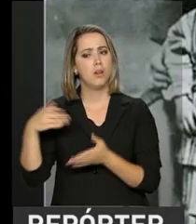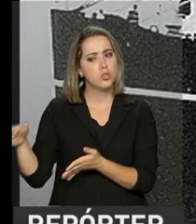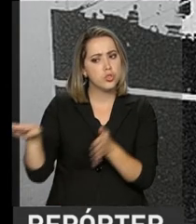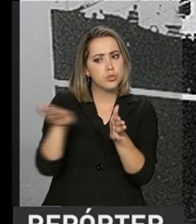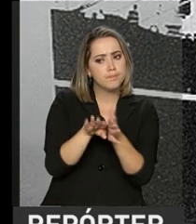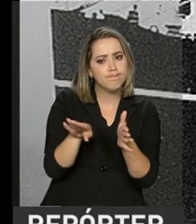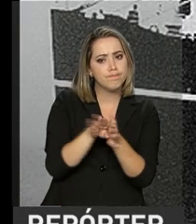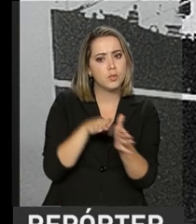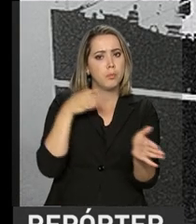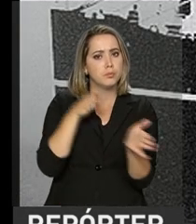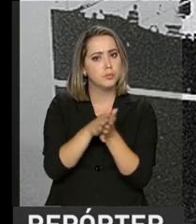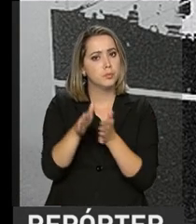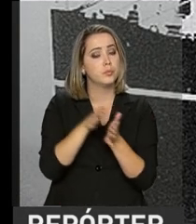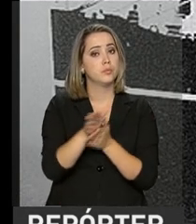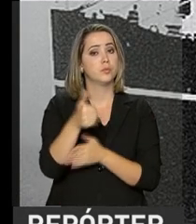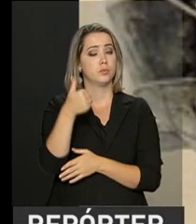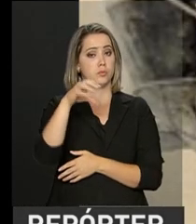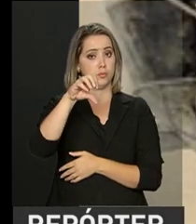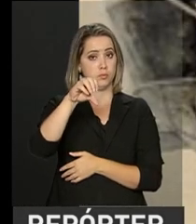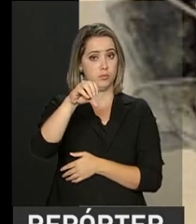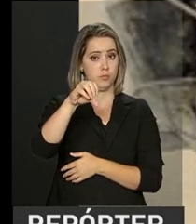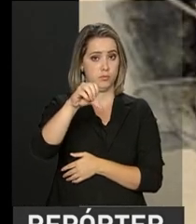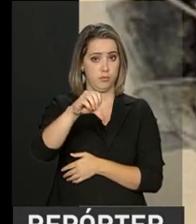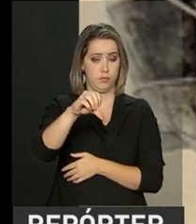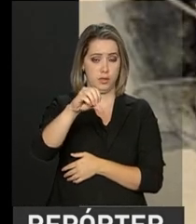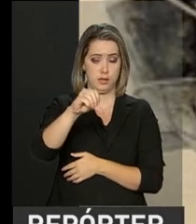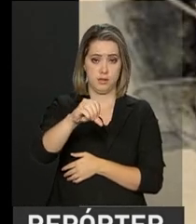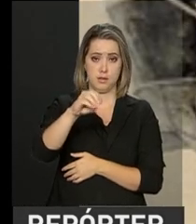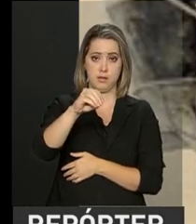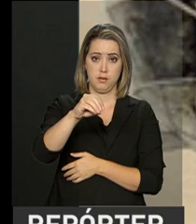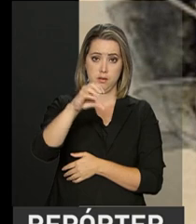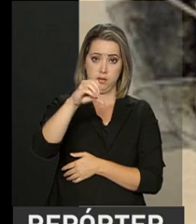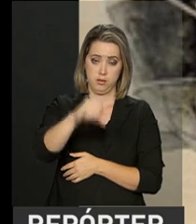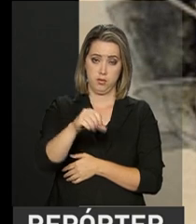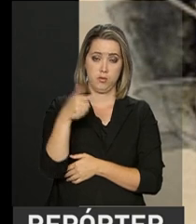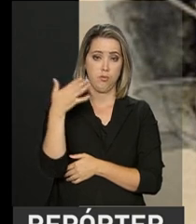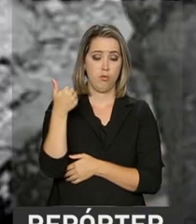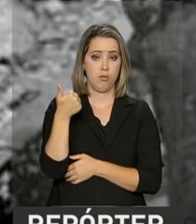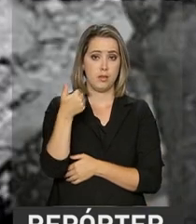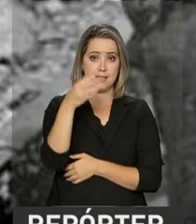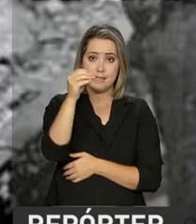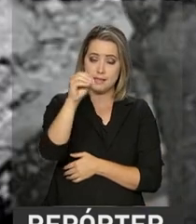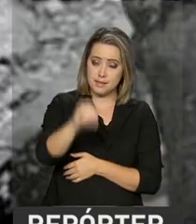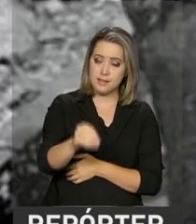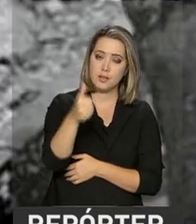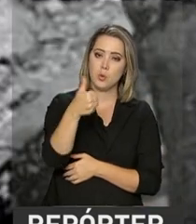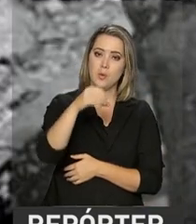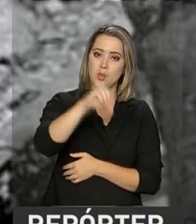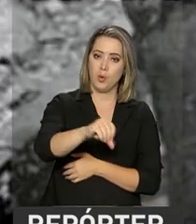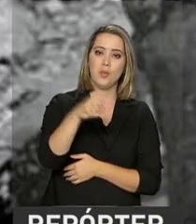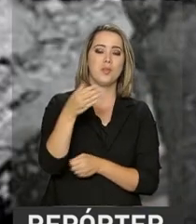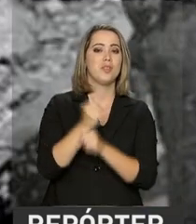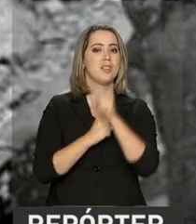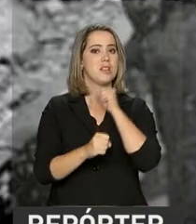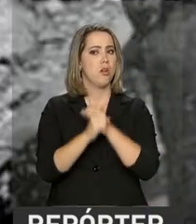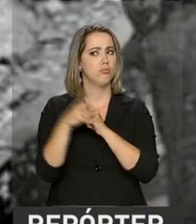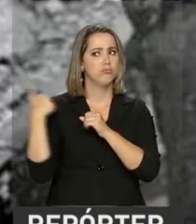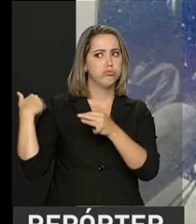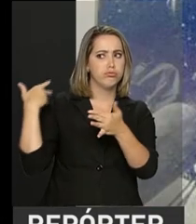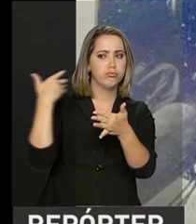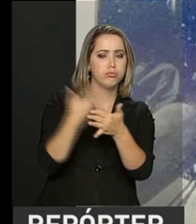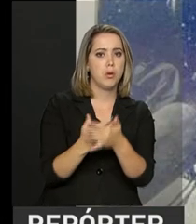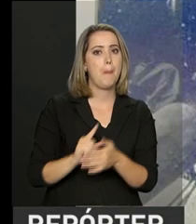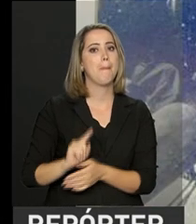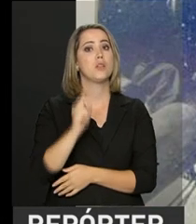que começou há 109 anos com a chegada do navio caça Maro ao porto de Santos Os descendentes de japoneses no Brasil somam hoje